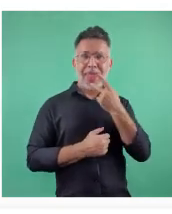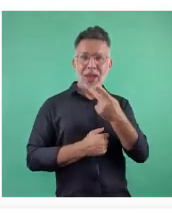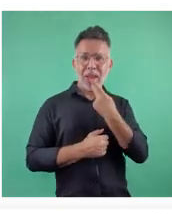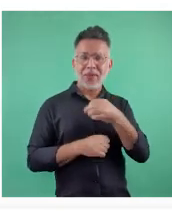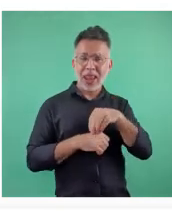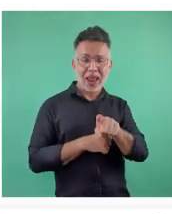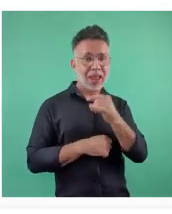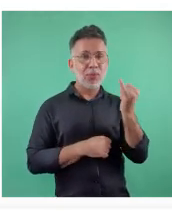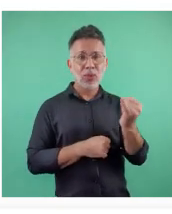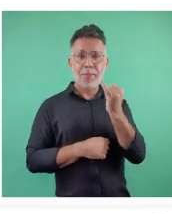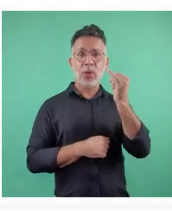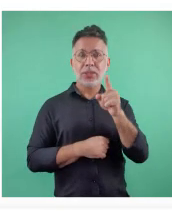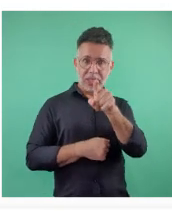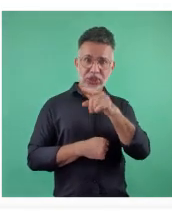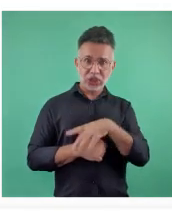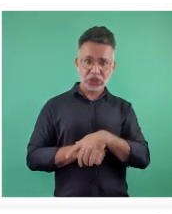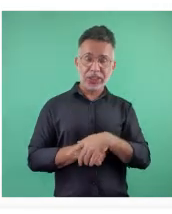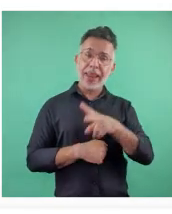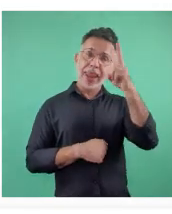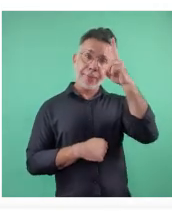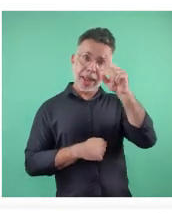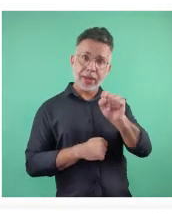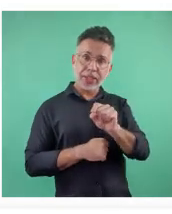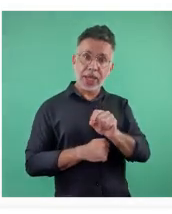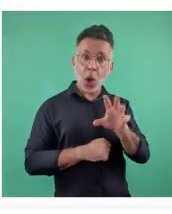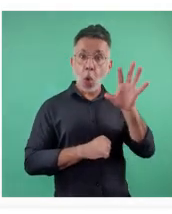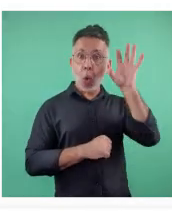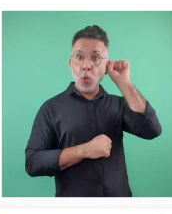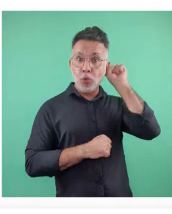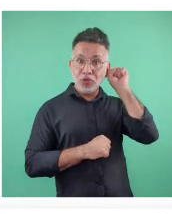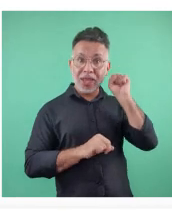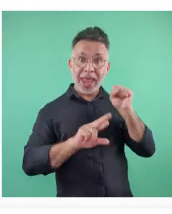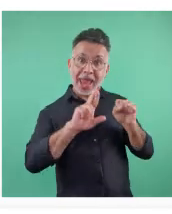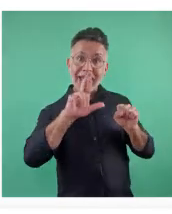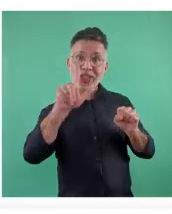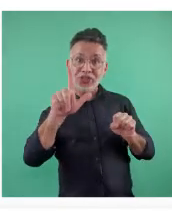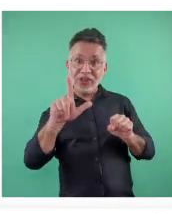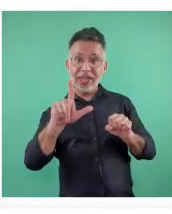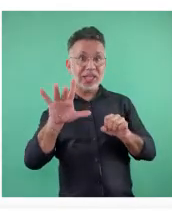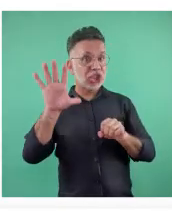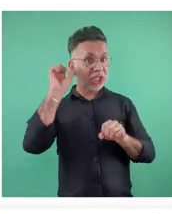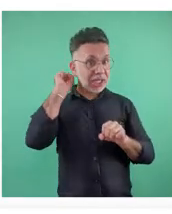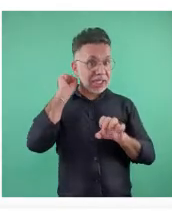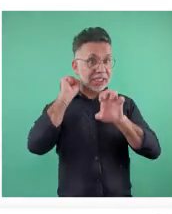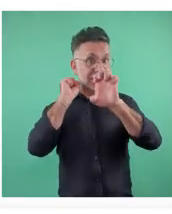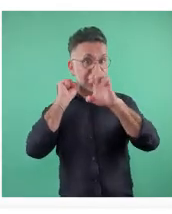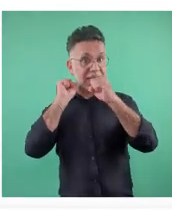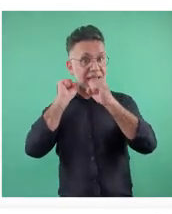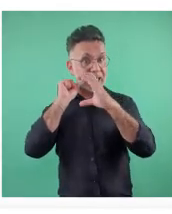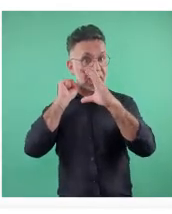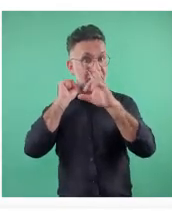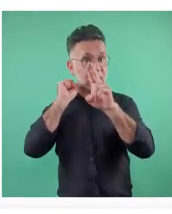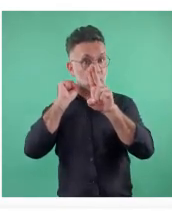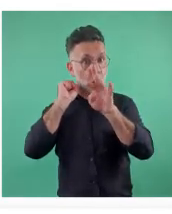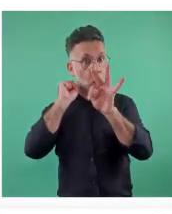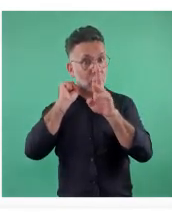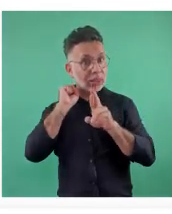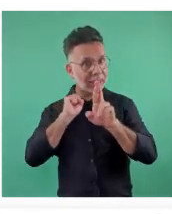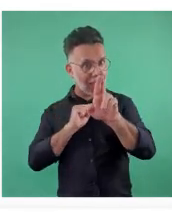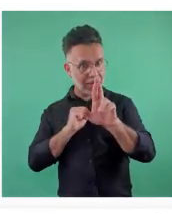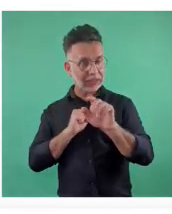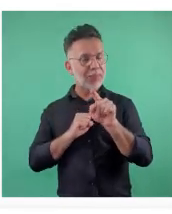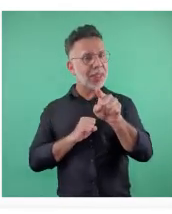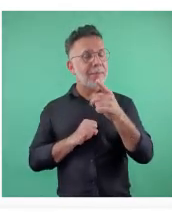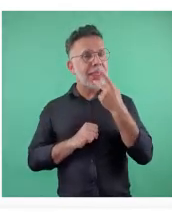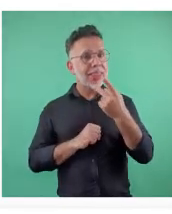pode acontecer em diversos graus. E eu acabei de falar para vocês que é muito importante a gente lembrar que ouvir